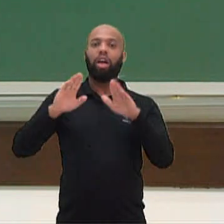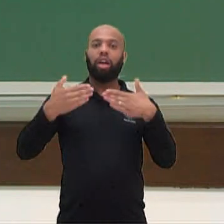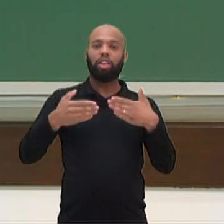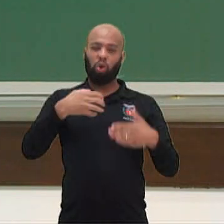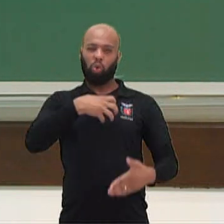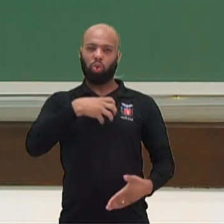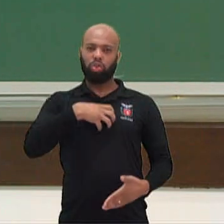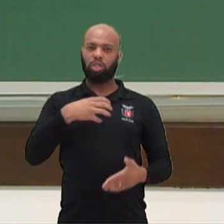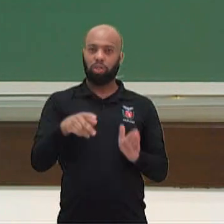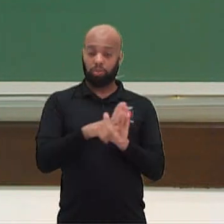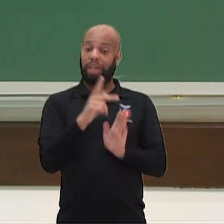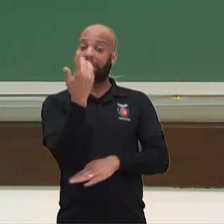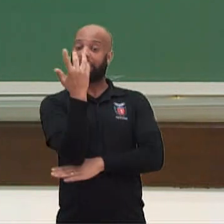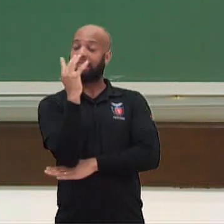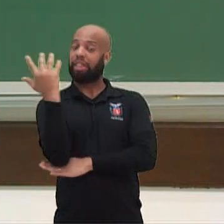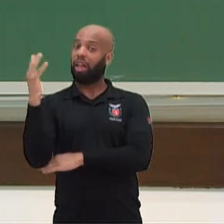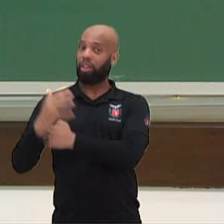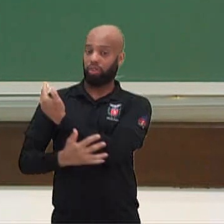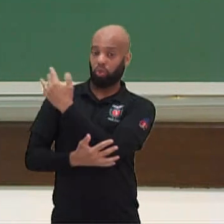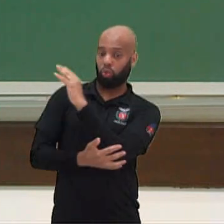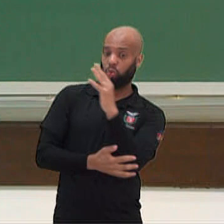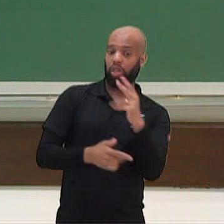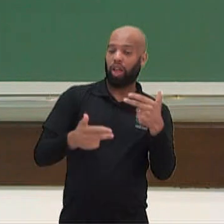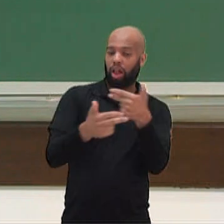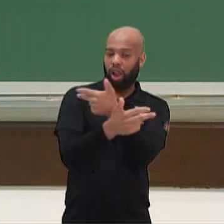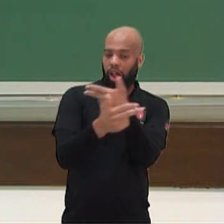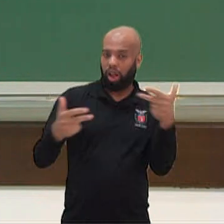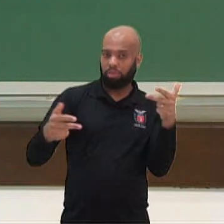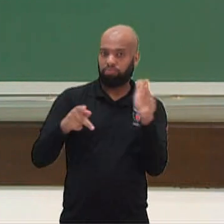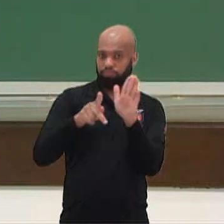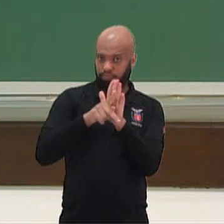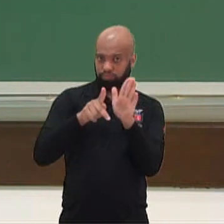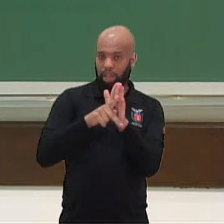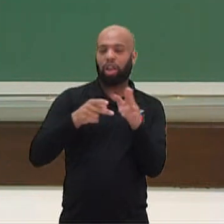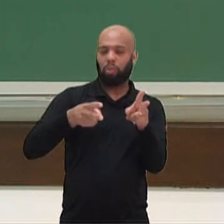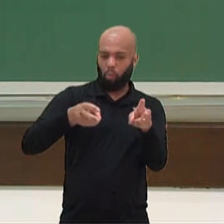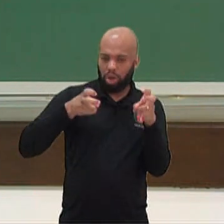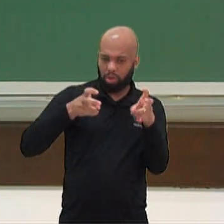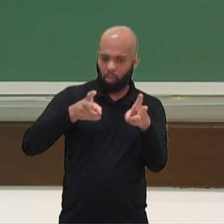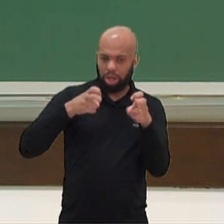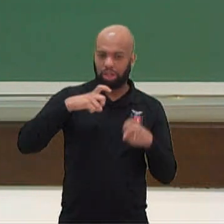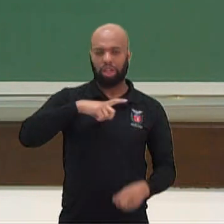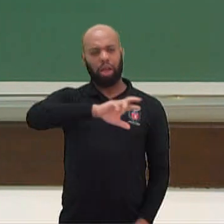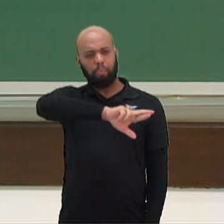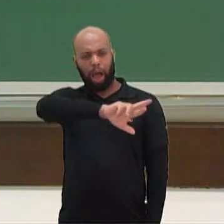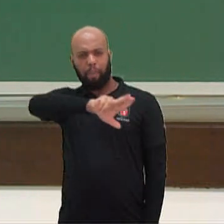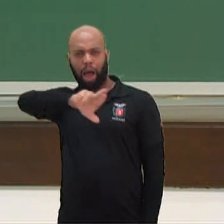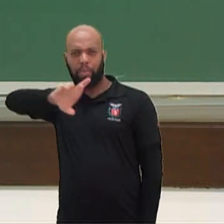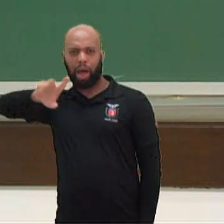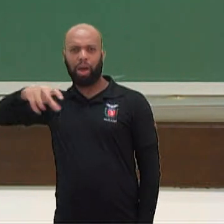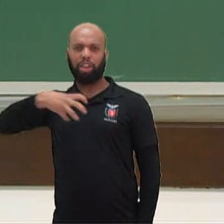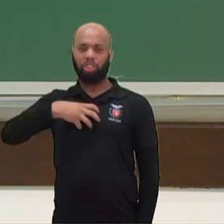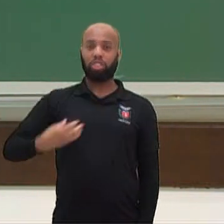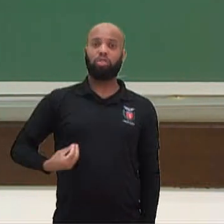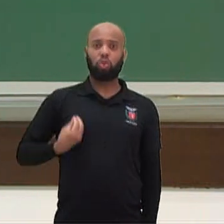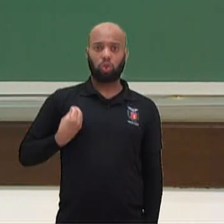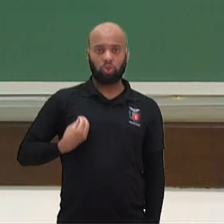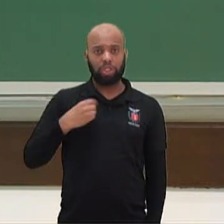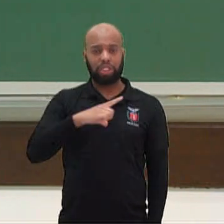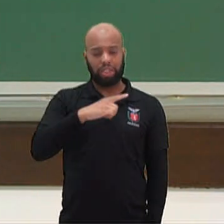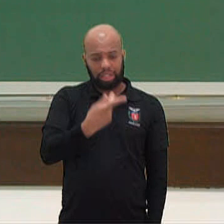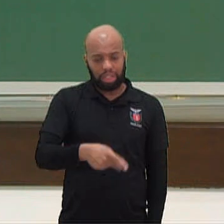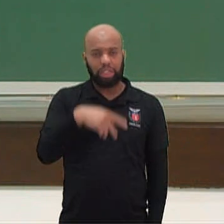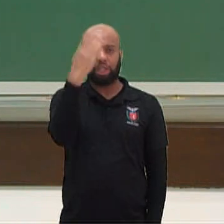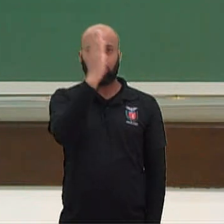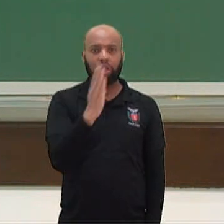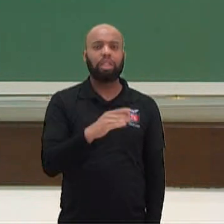recursos naturais está relacionado à diversidade que existe no Brasil, a diversidade biológica que existe aqui no Brasil, de